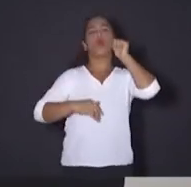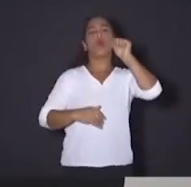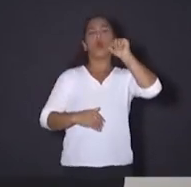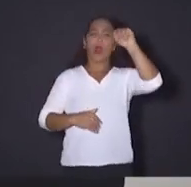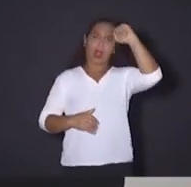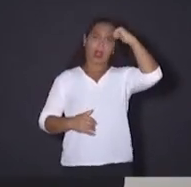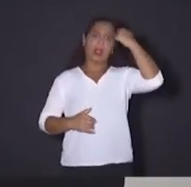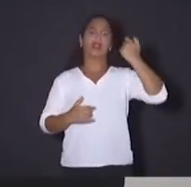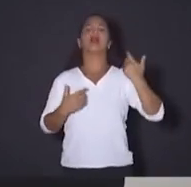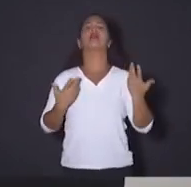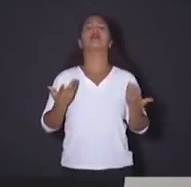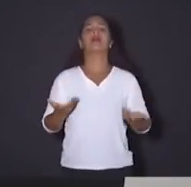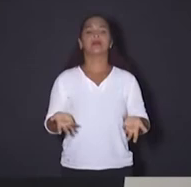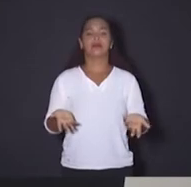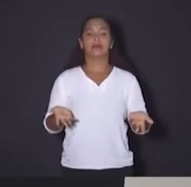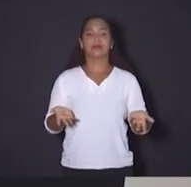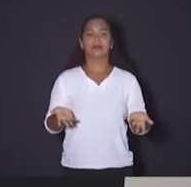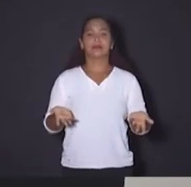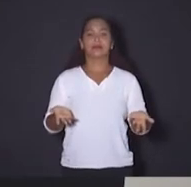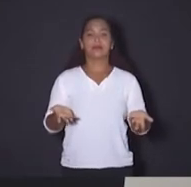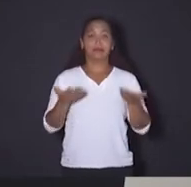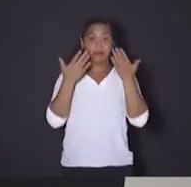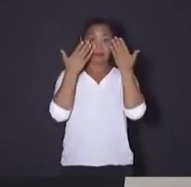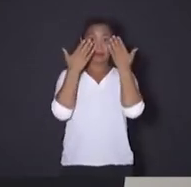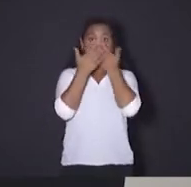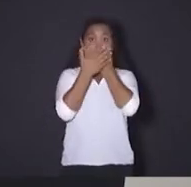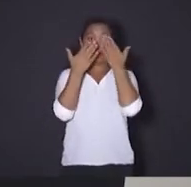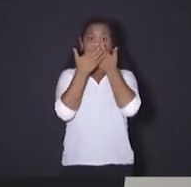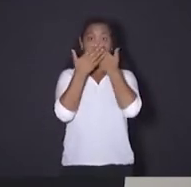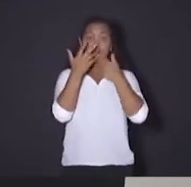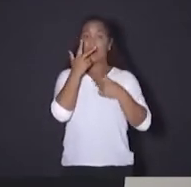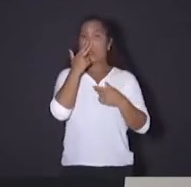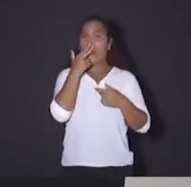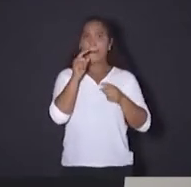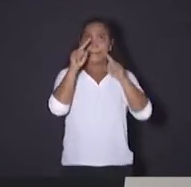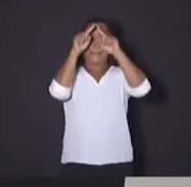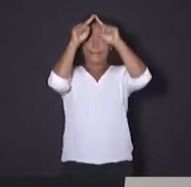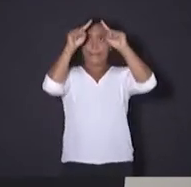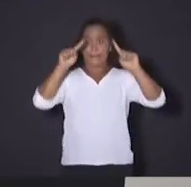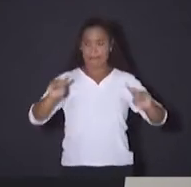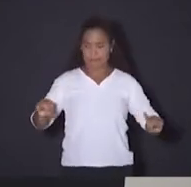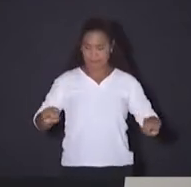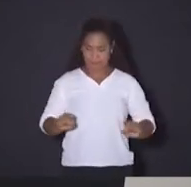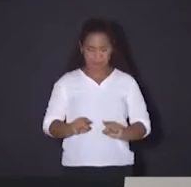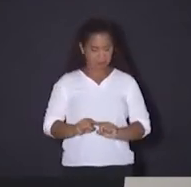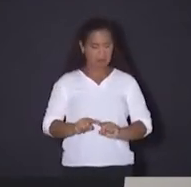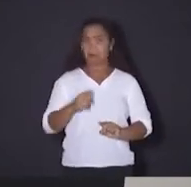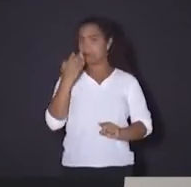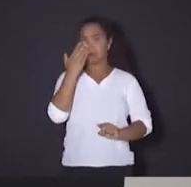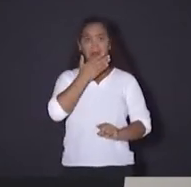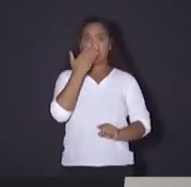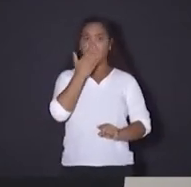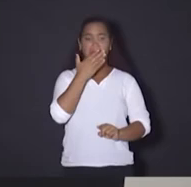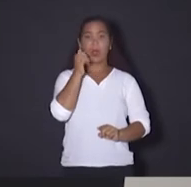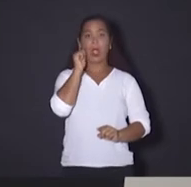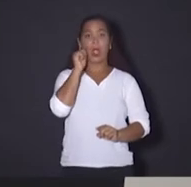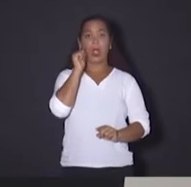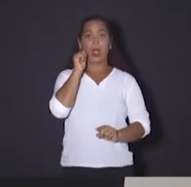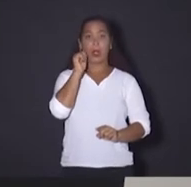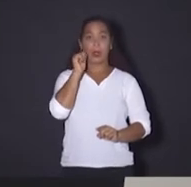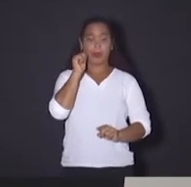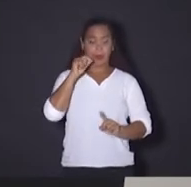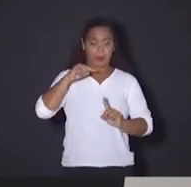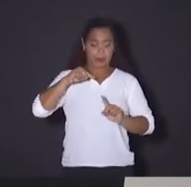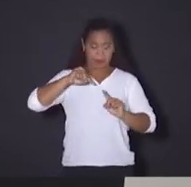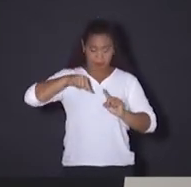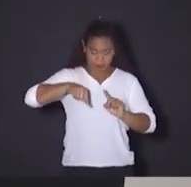estou nela invisível acho que nesse modelo nesse desenho a gente consegue ver porque para mim a mulher negra a 20 metros abaixo